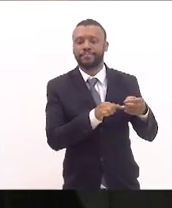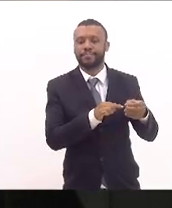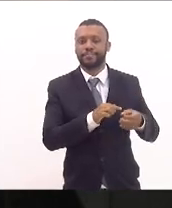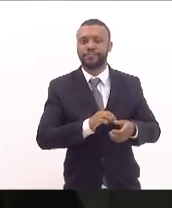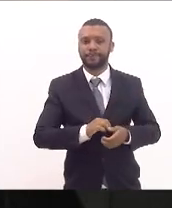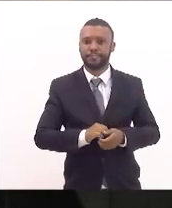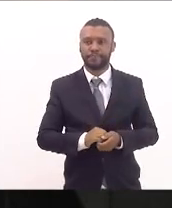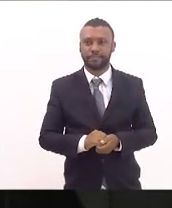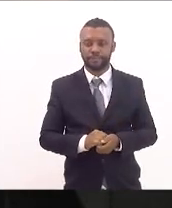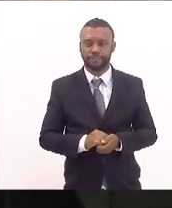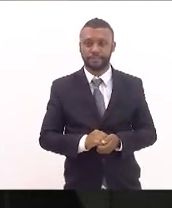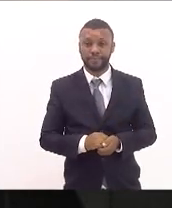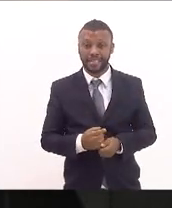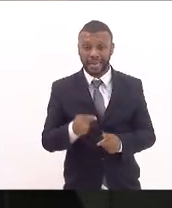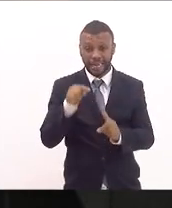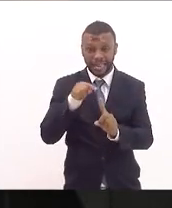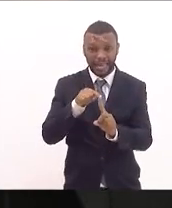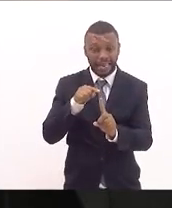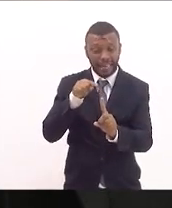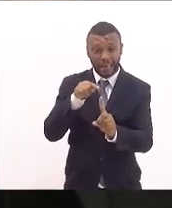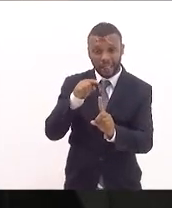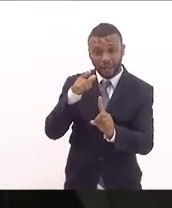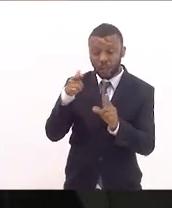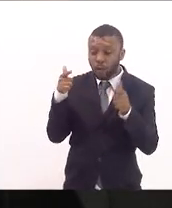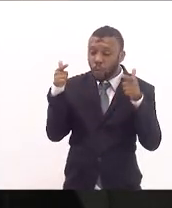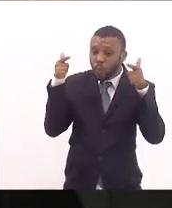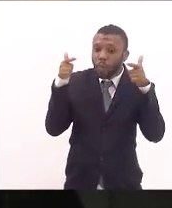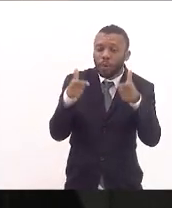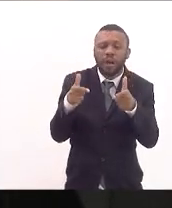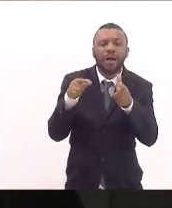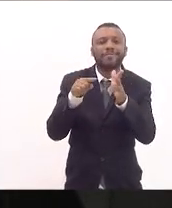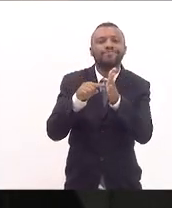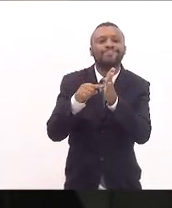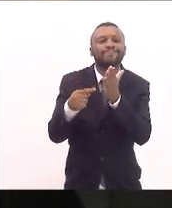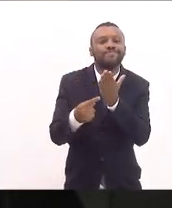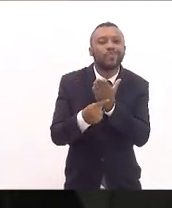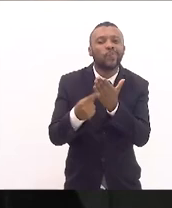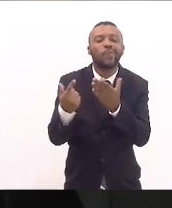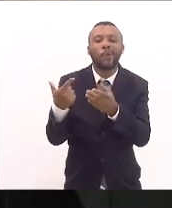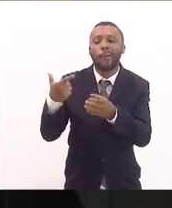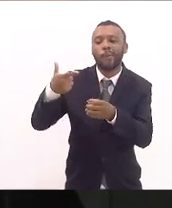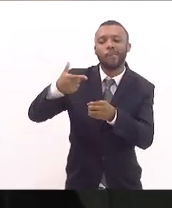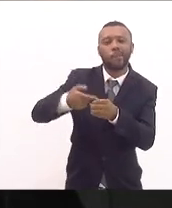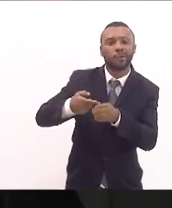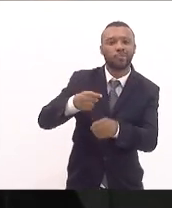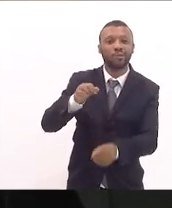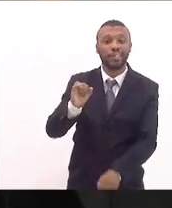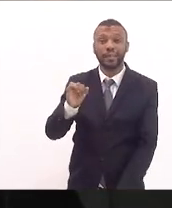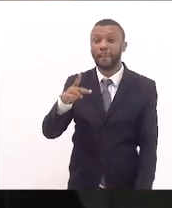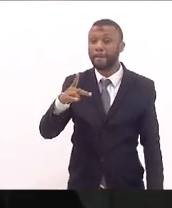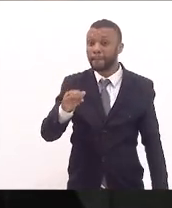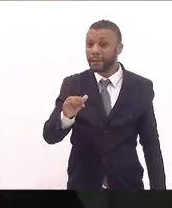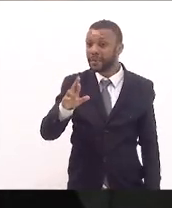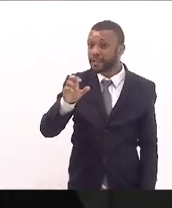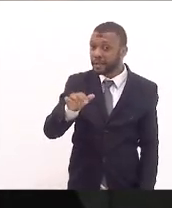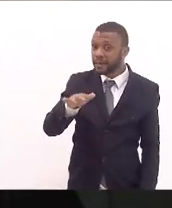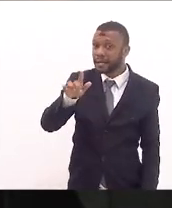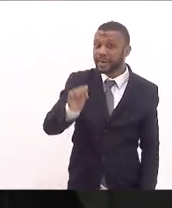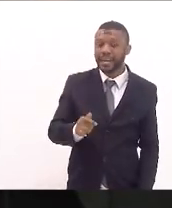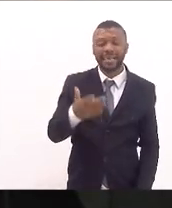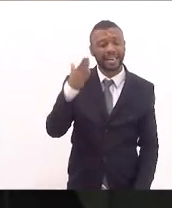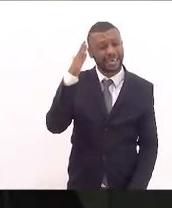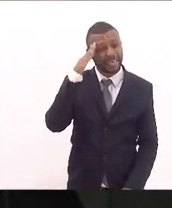e ela tido como Posto Ipiranga que sabia tudo